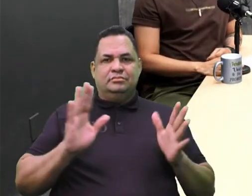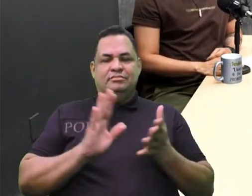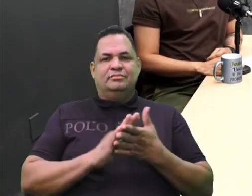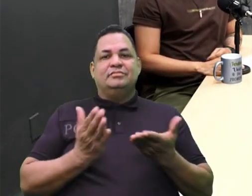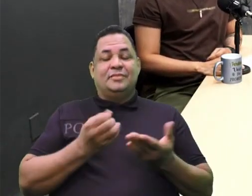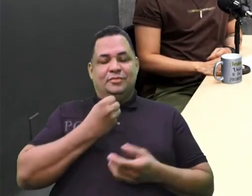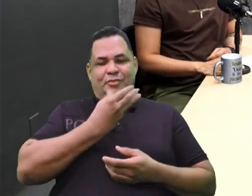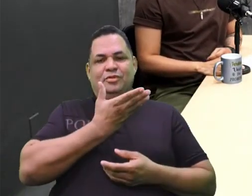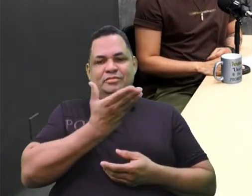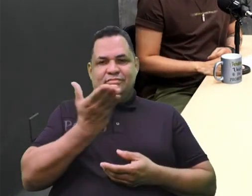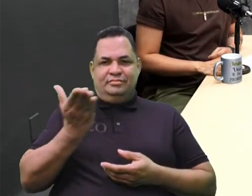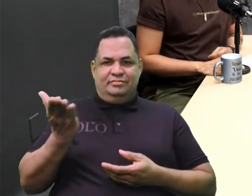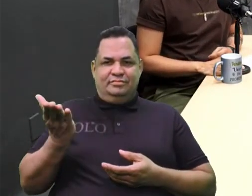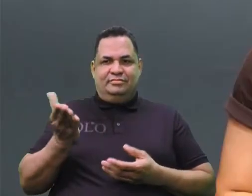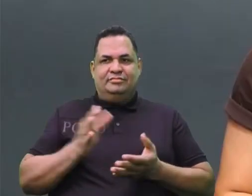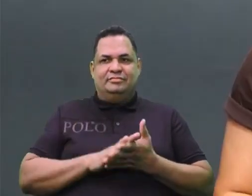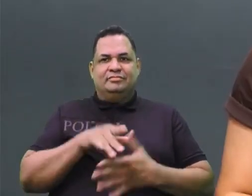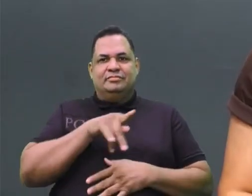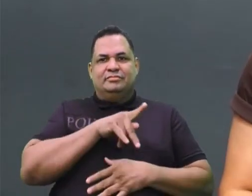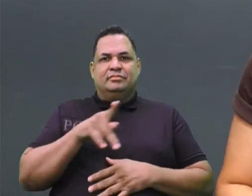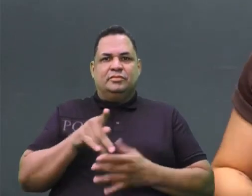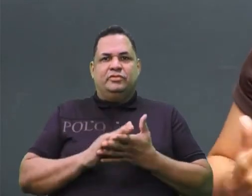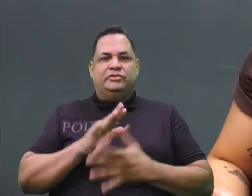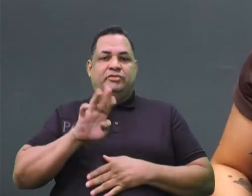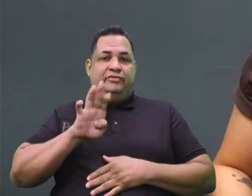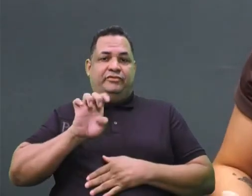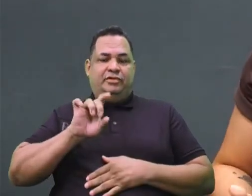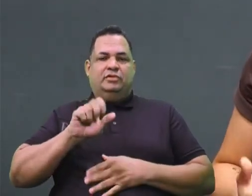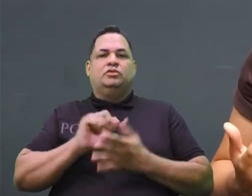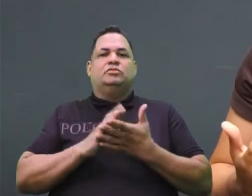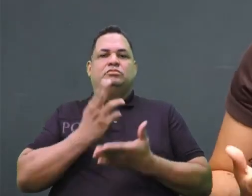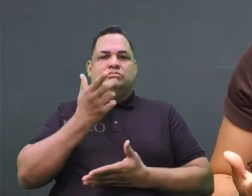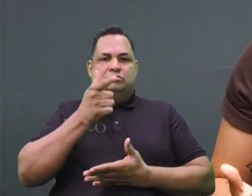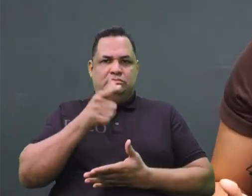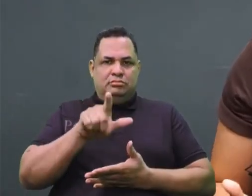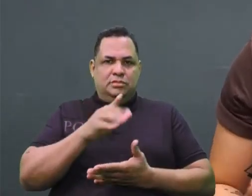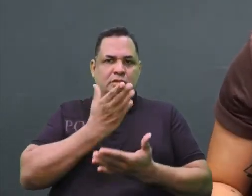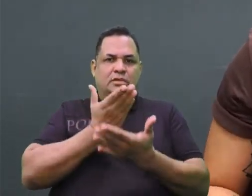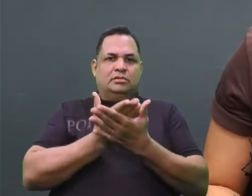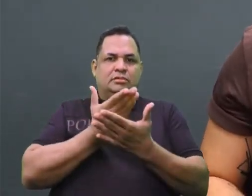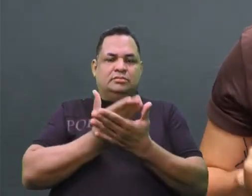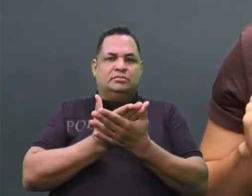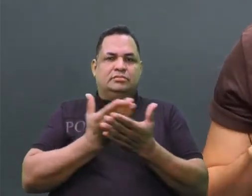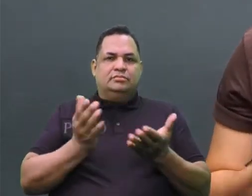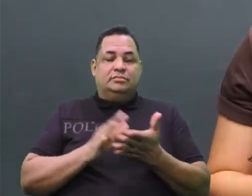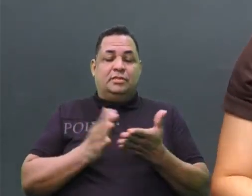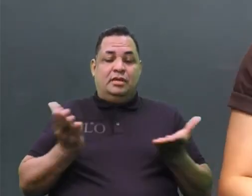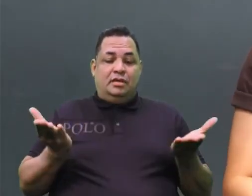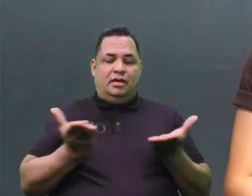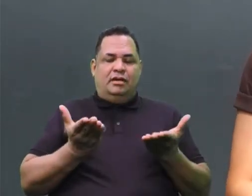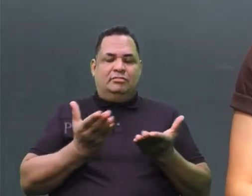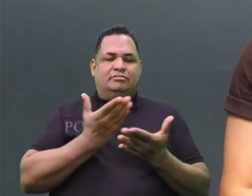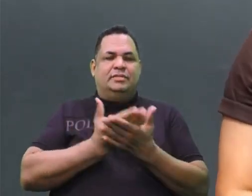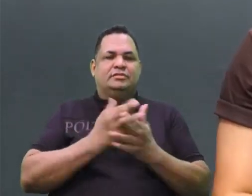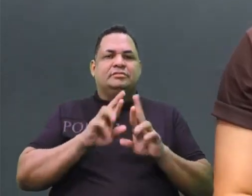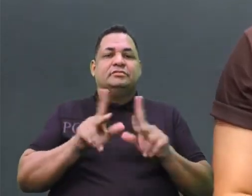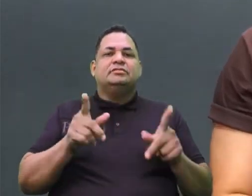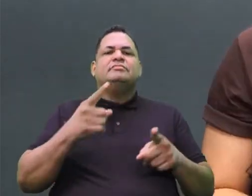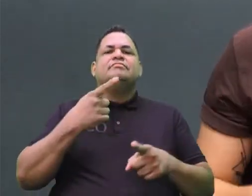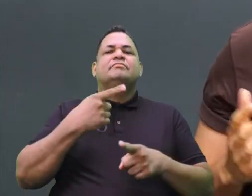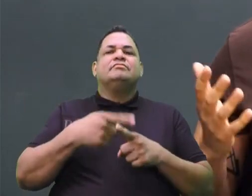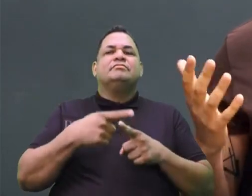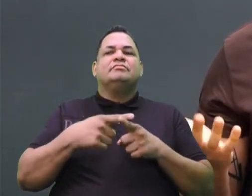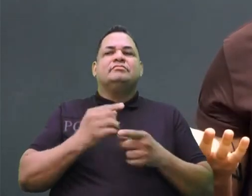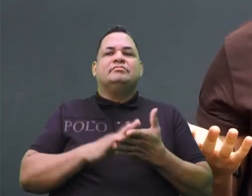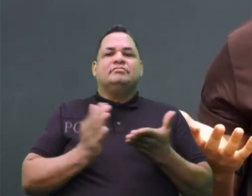queridos, tudo bem com vocês? Professor Vitor aqui novamente para mais uma aula. Mas dessa vez uma aula diferente, por quê?